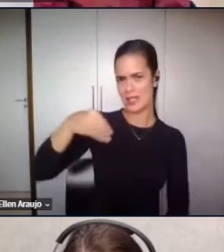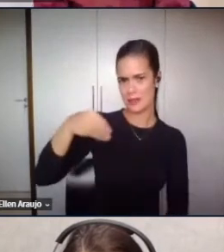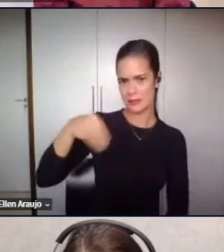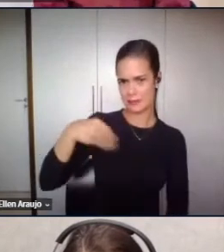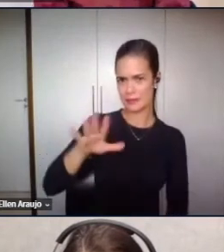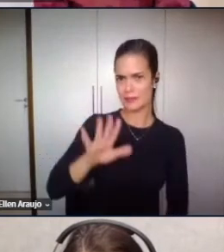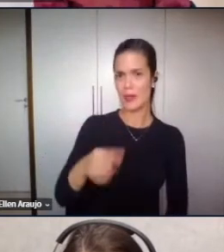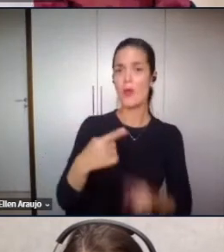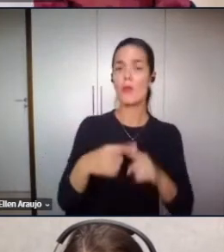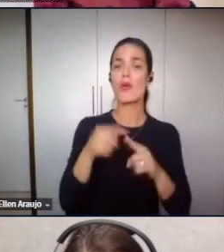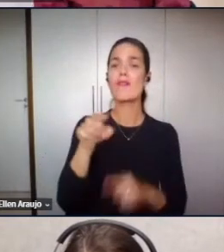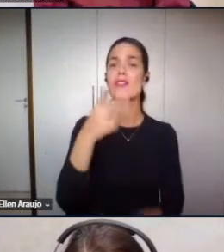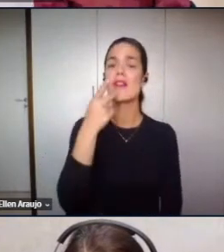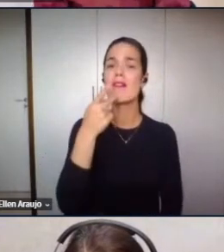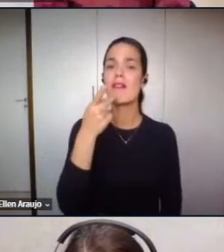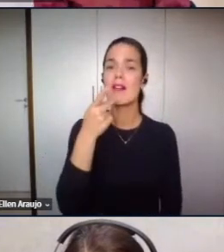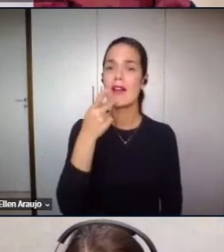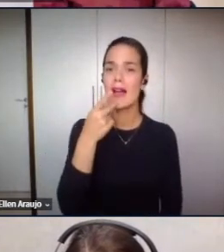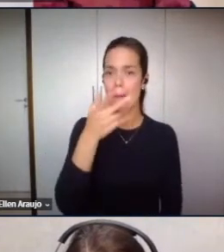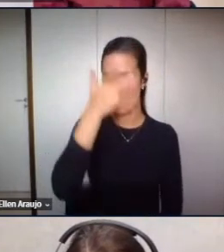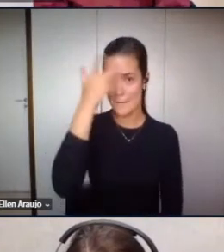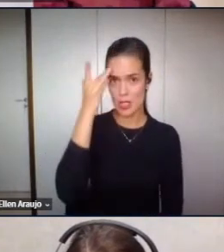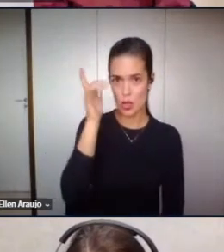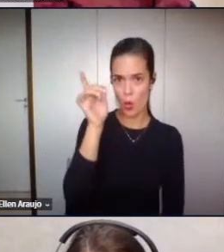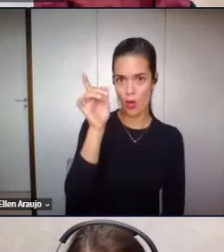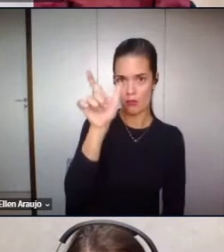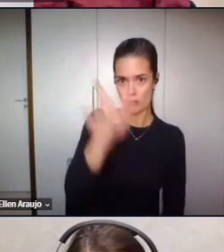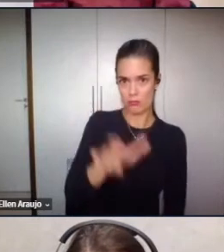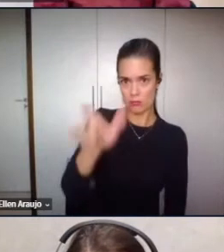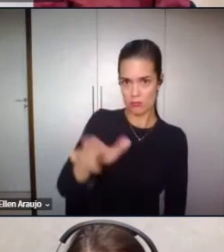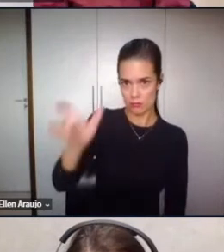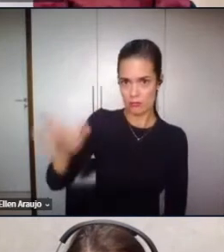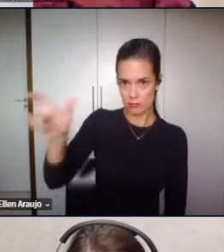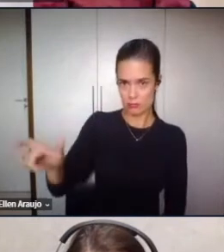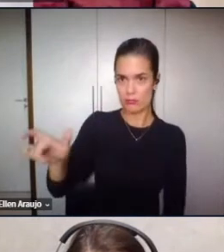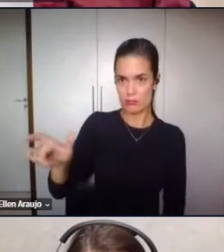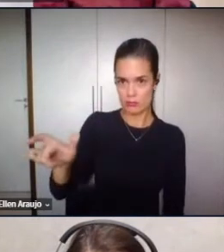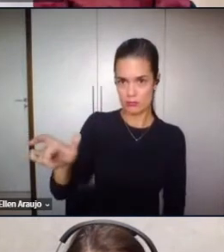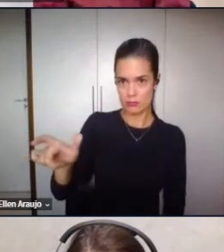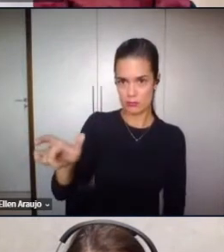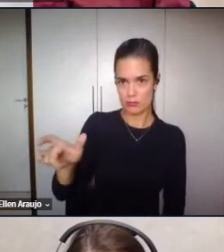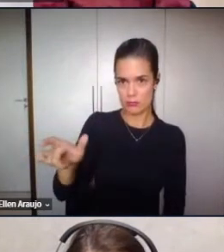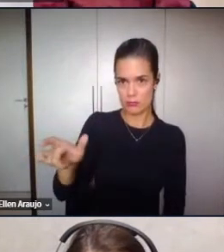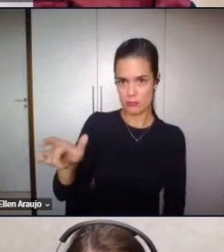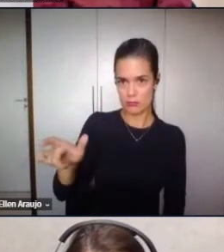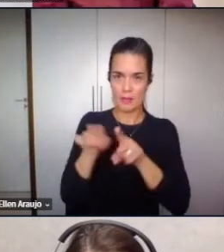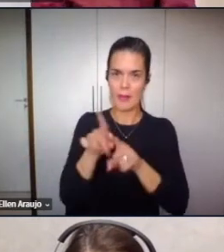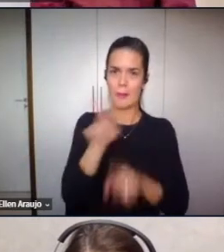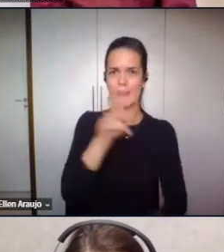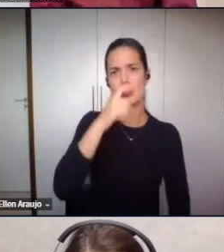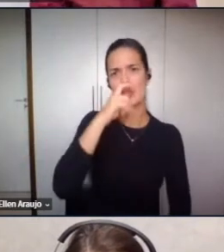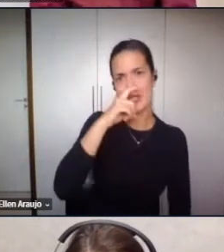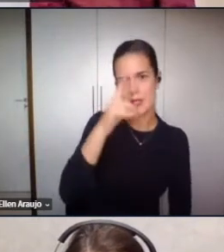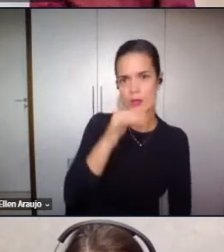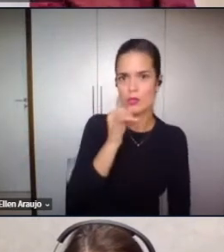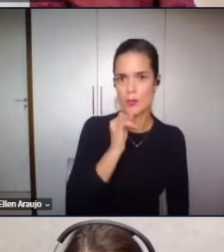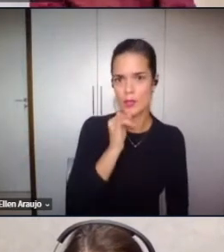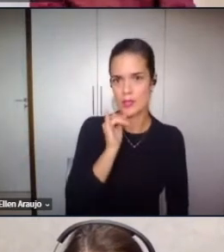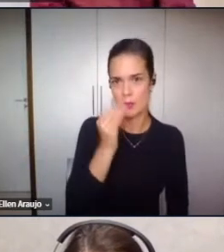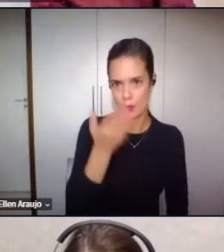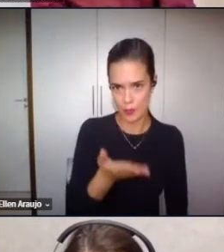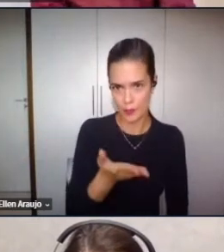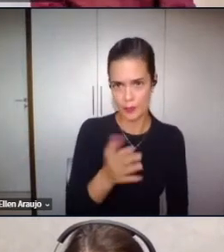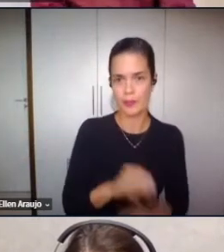tu citas pessoas, inclusive as publicações da tua orientadora, tá? Tu